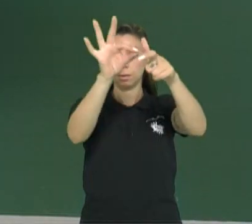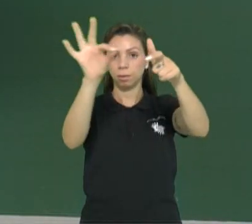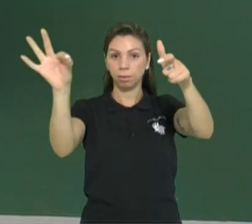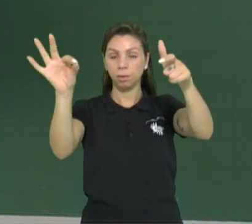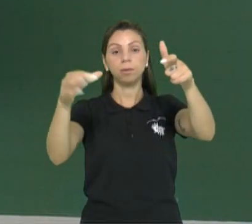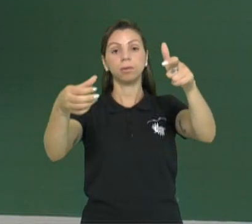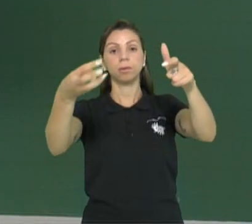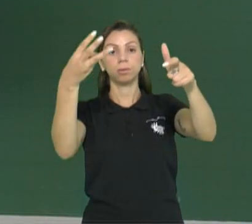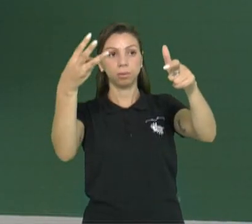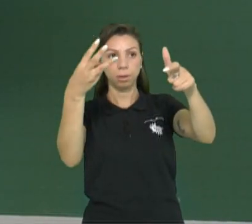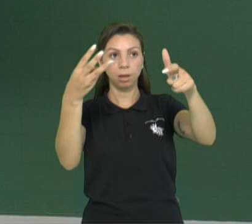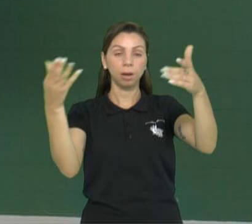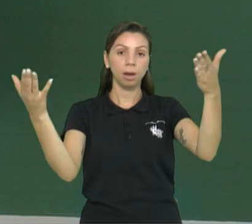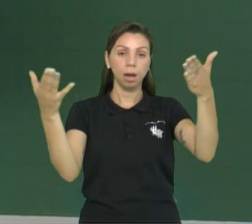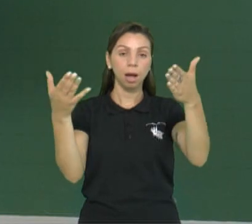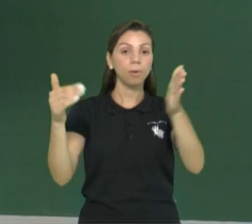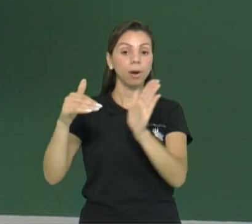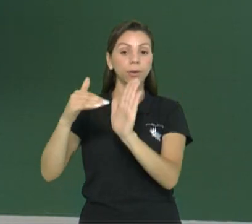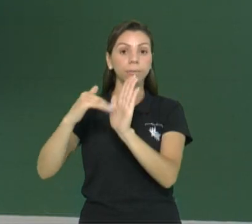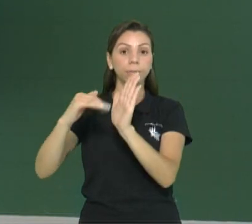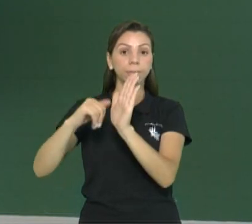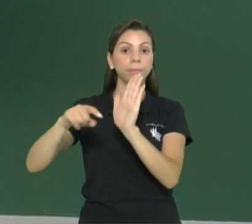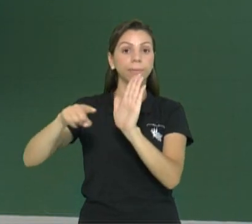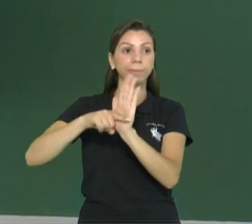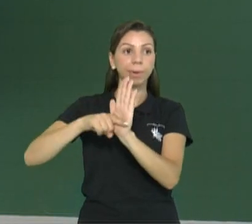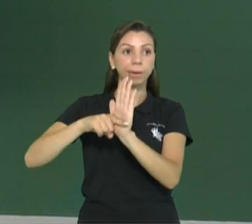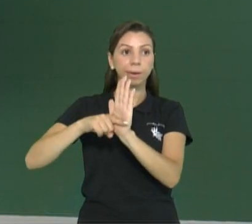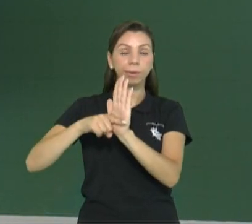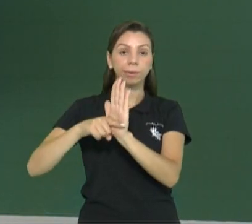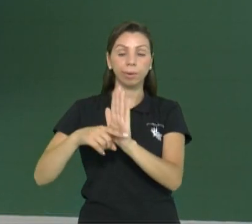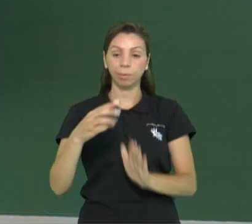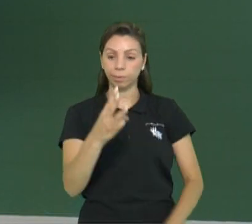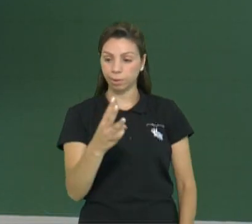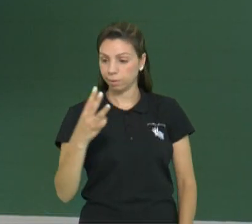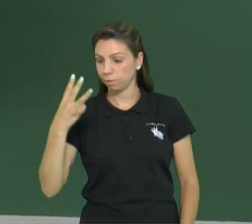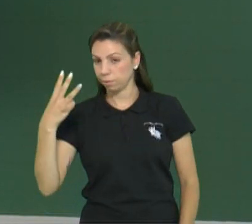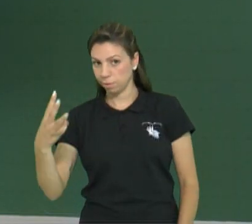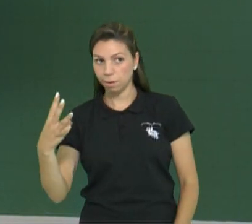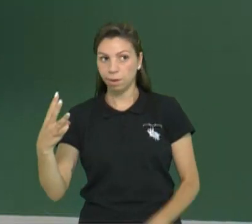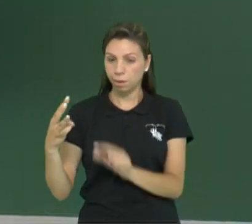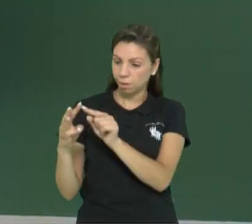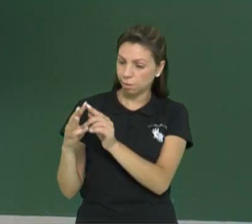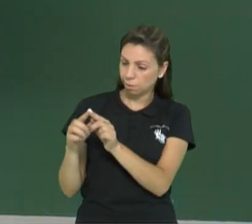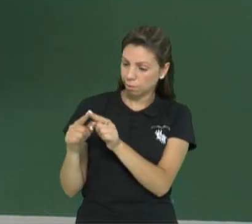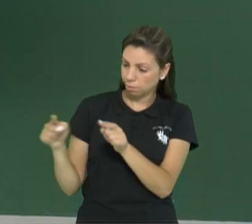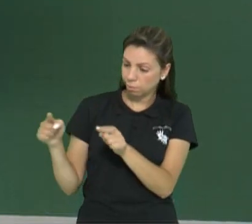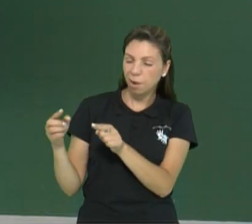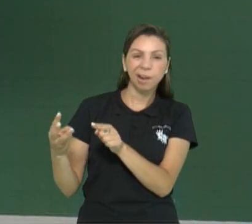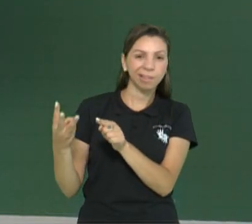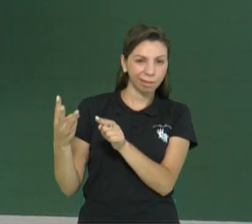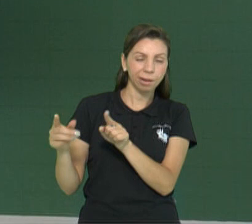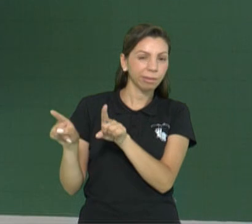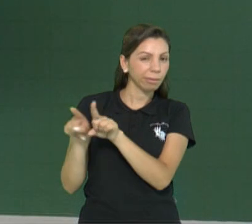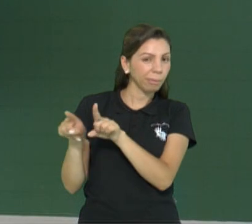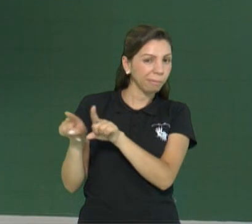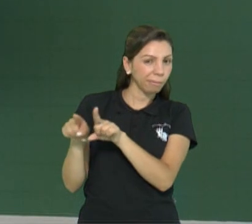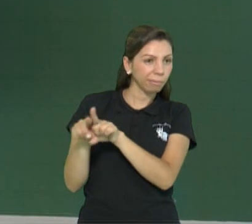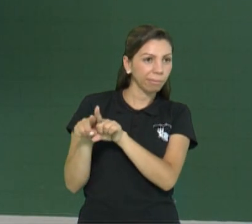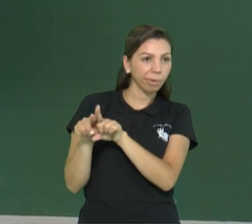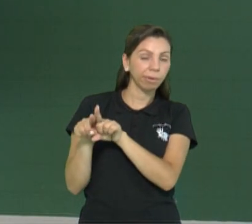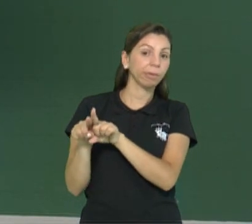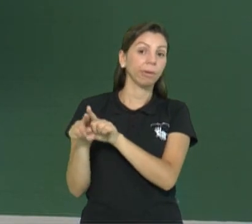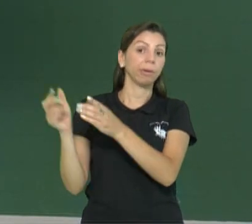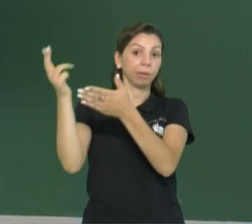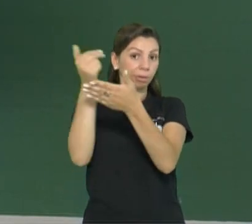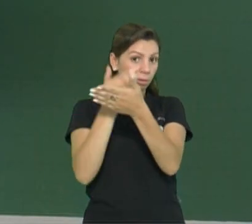3. Fazendo esse rebatimento aqui, essa parte vale 3, então este pedacinho também vale 3. Vale ressaltar, esse